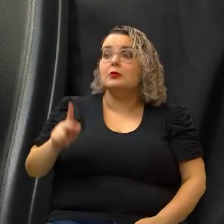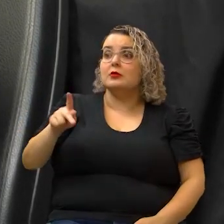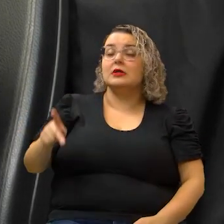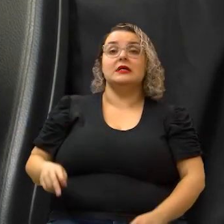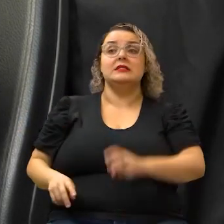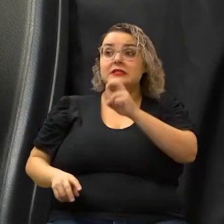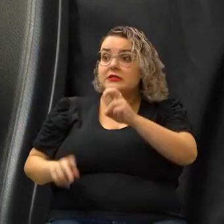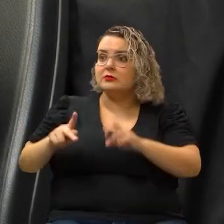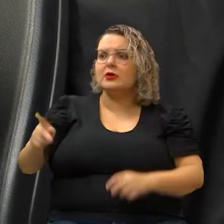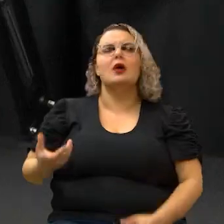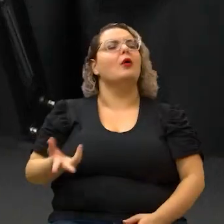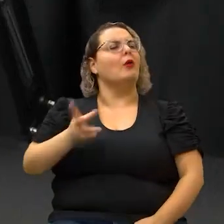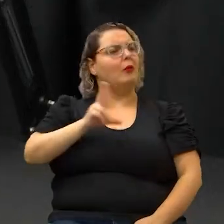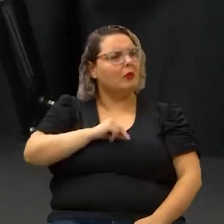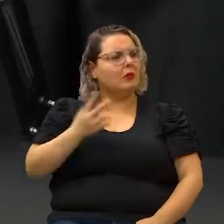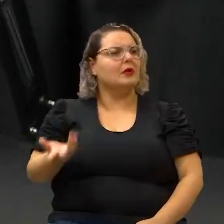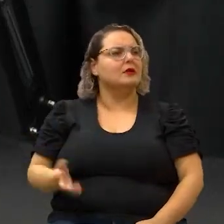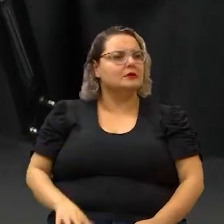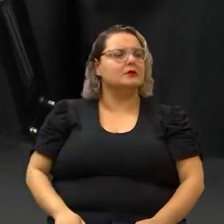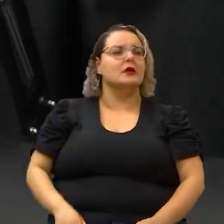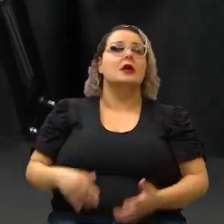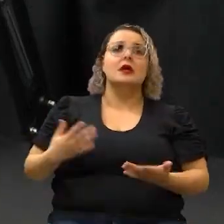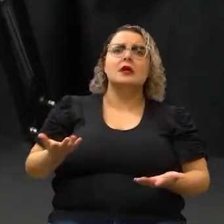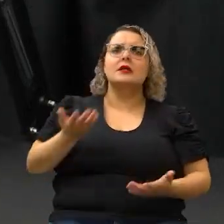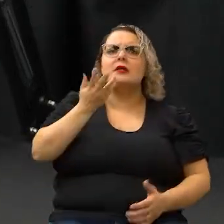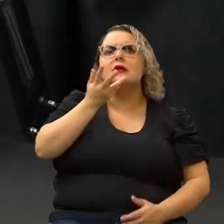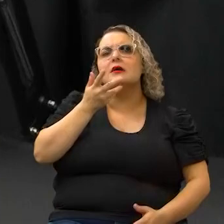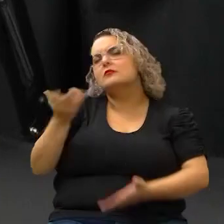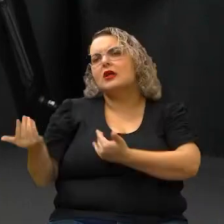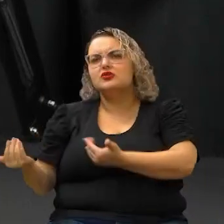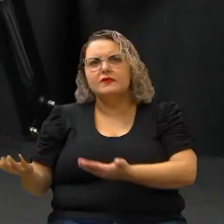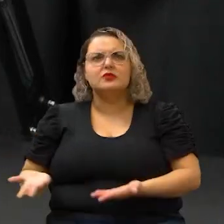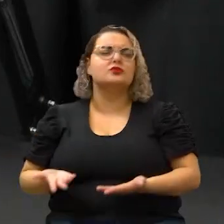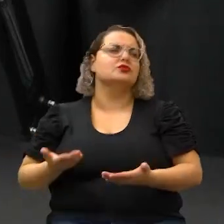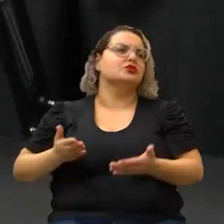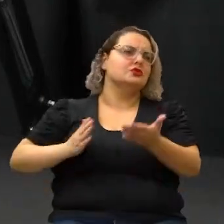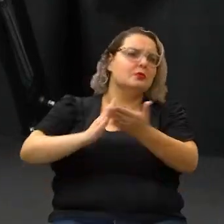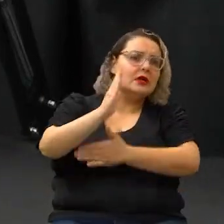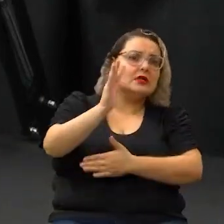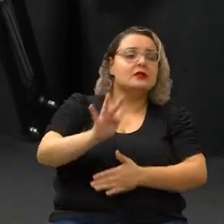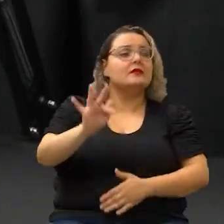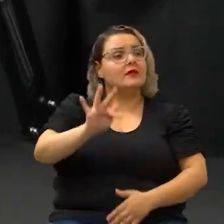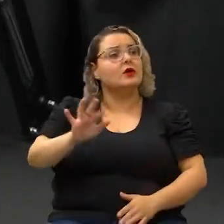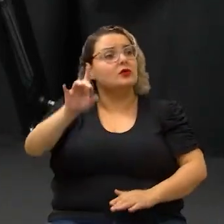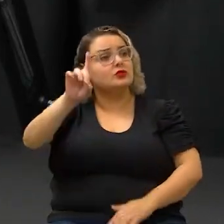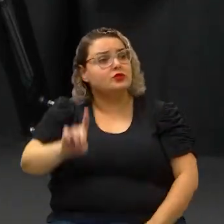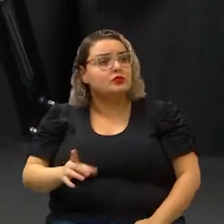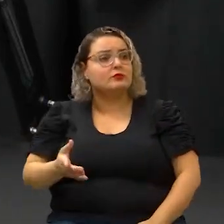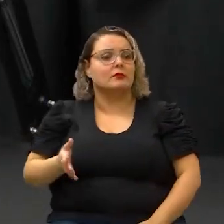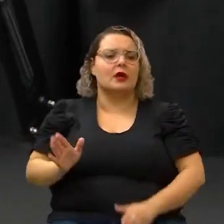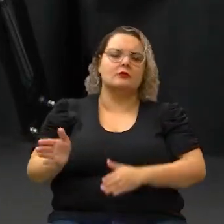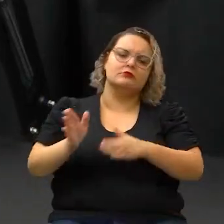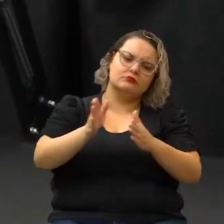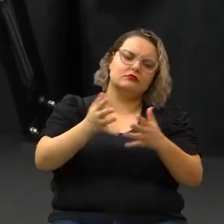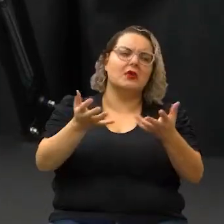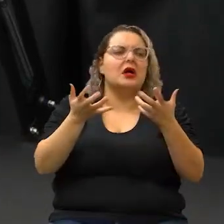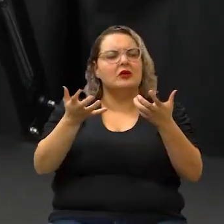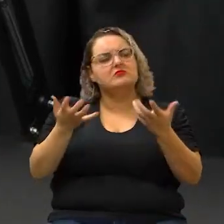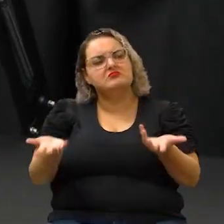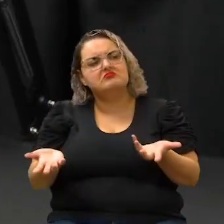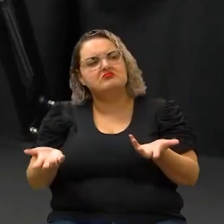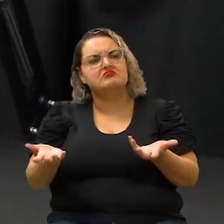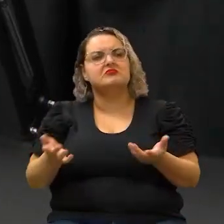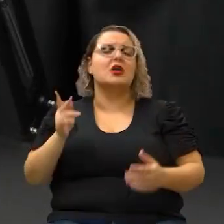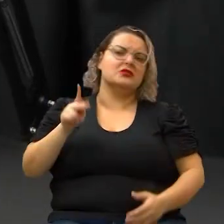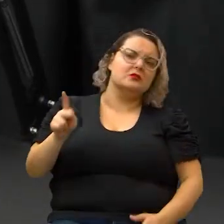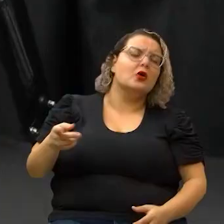Mas que coisa. Como foi essa questão na juventude? Passei primeiro na faculdade de Direito, mas no meio do caminho falou, eu quero